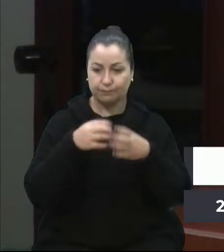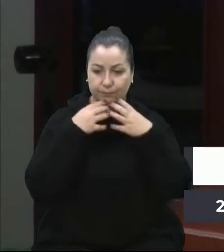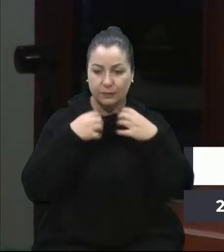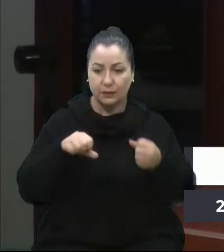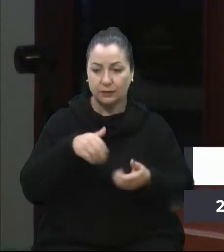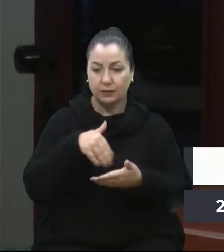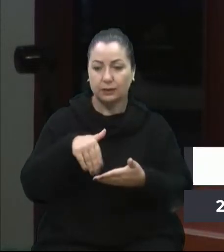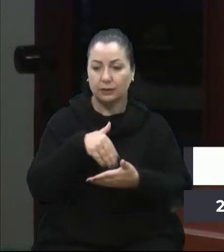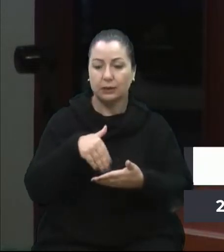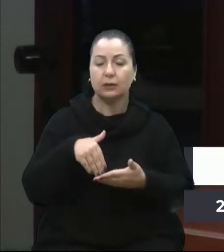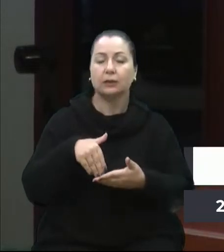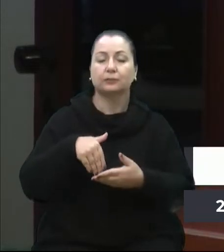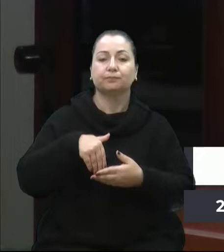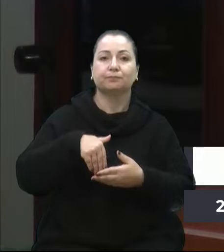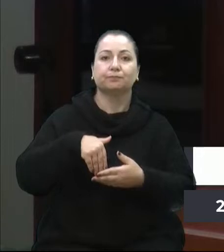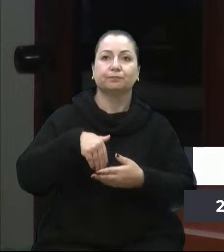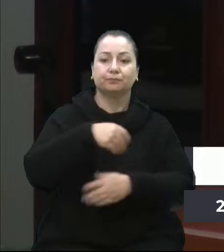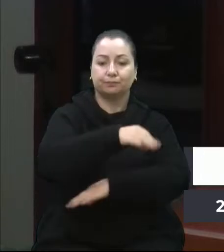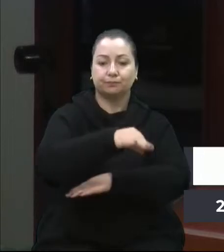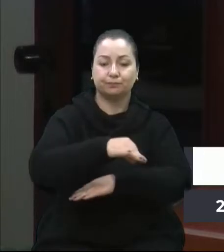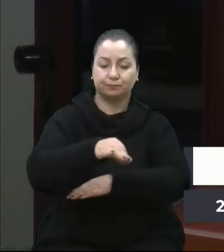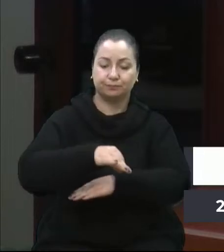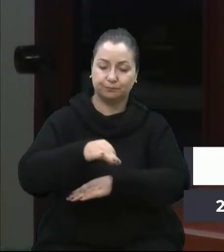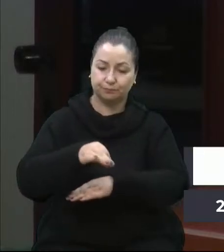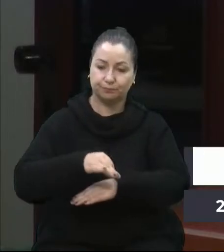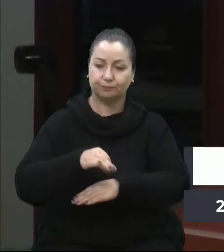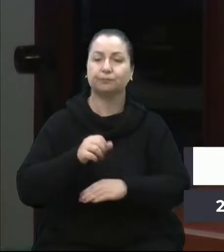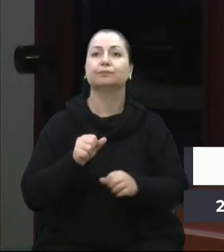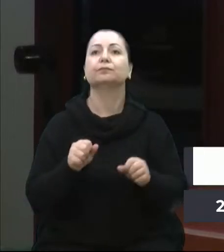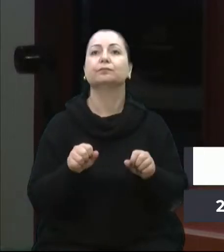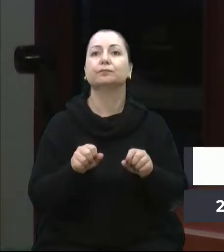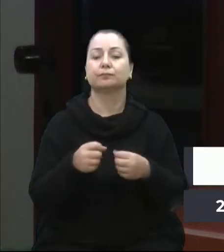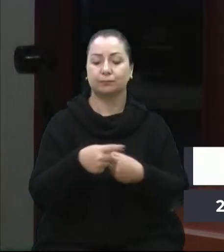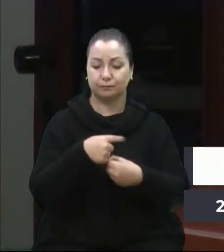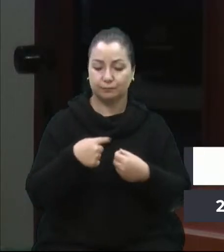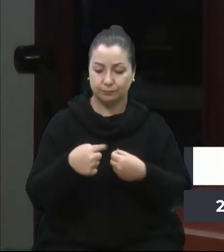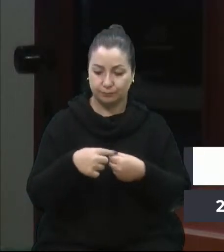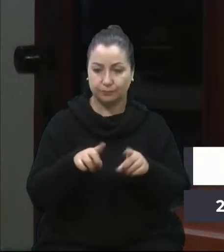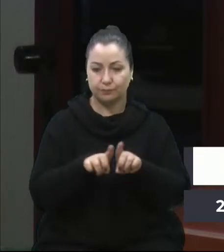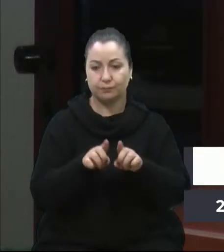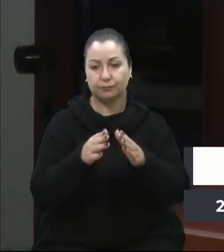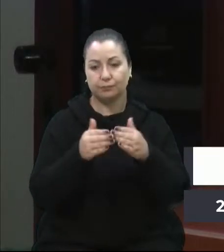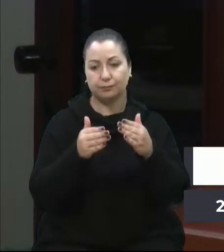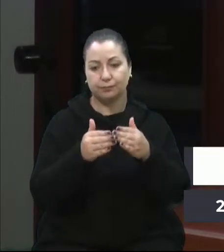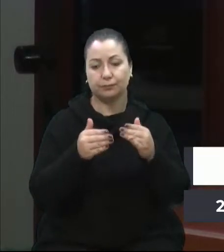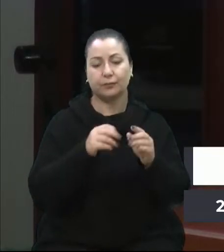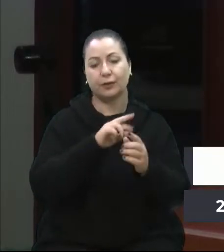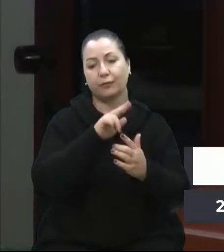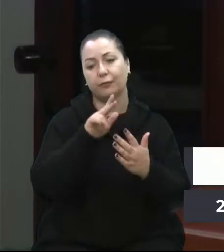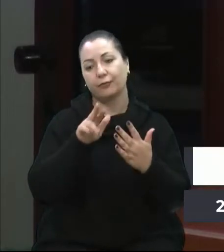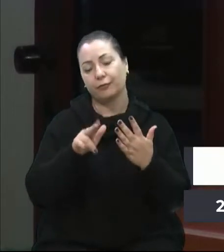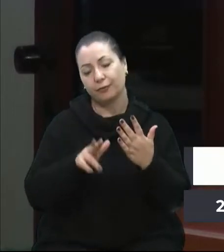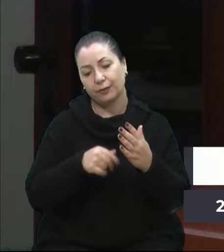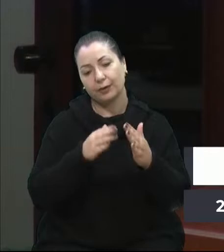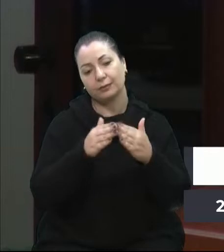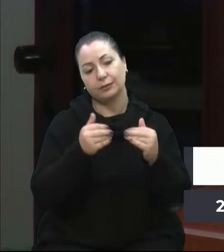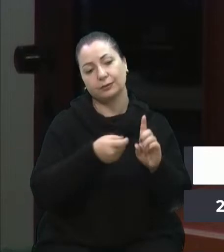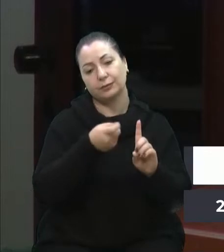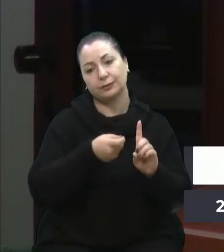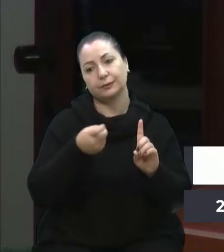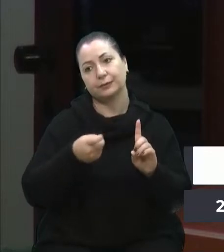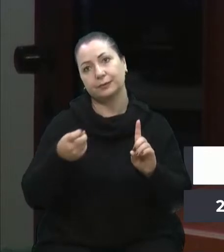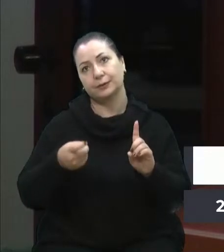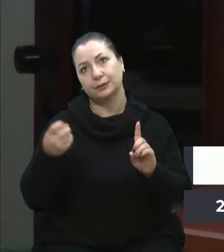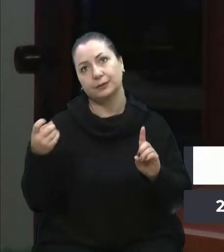Municipal, SM, recebem sistemáticos pedidos de parcelamento antecipado, uma vez que todos os trâmites para